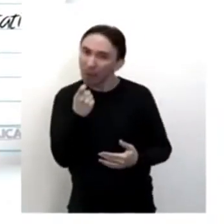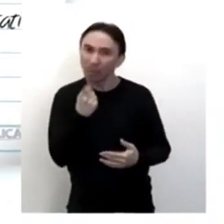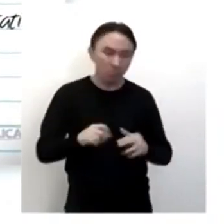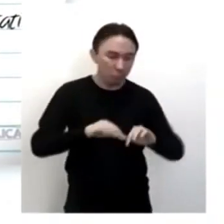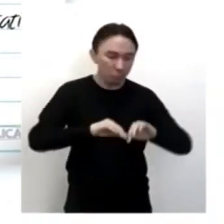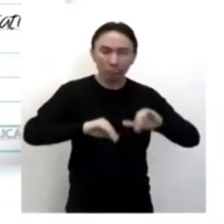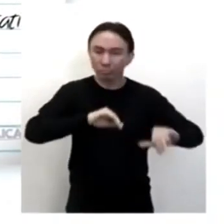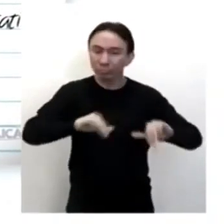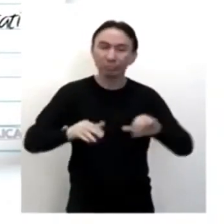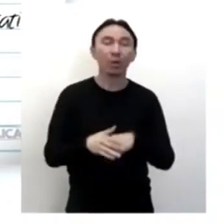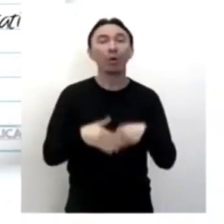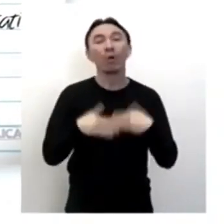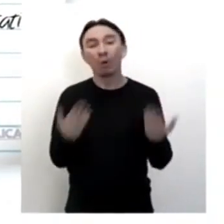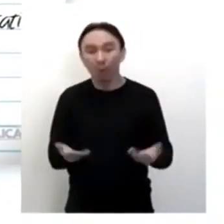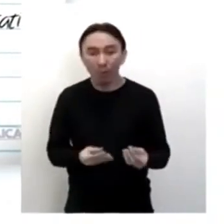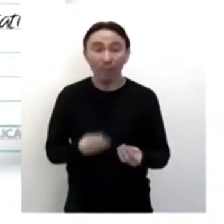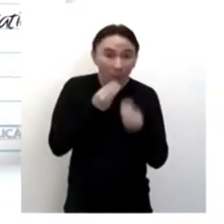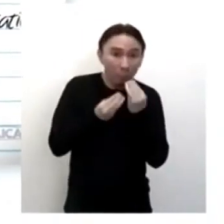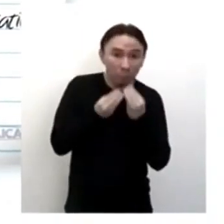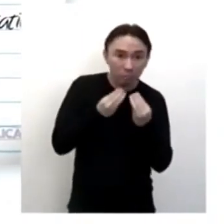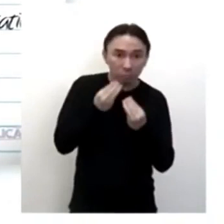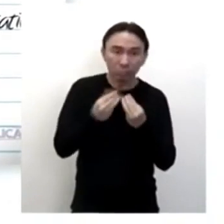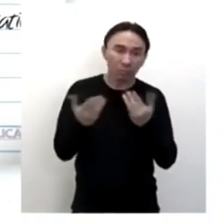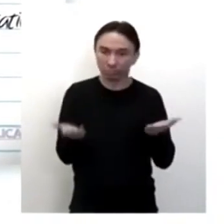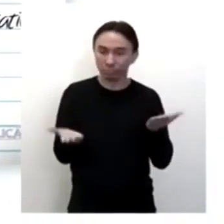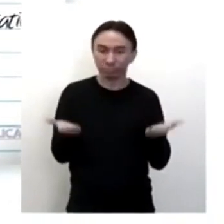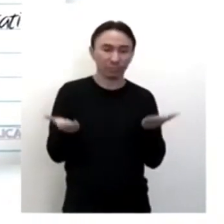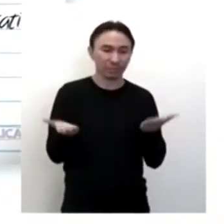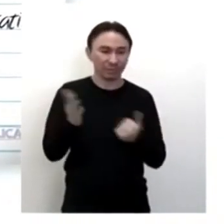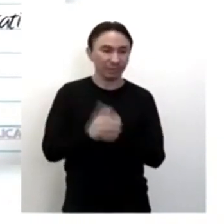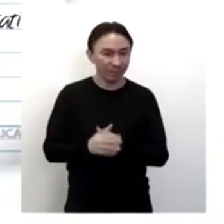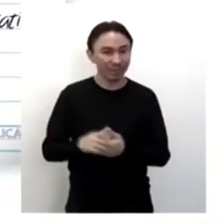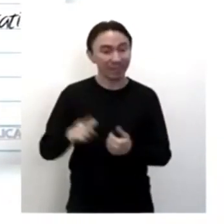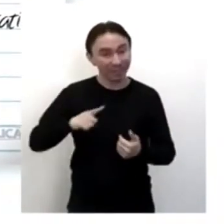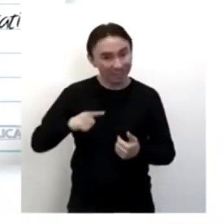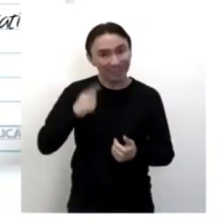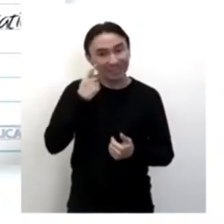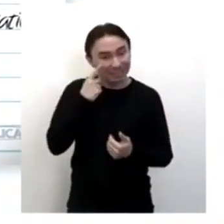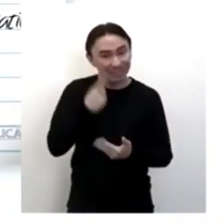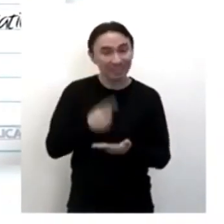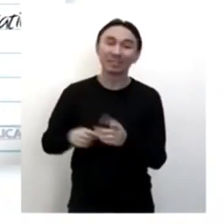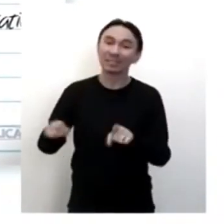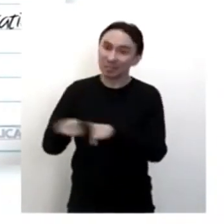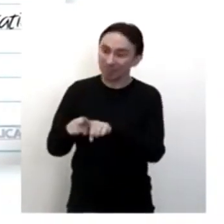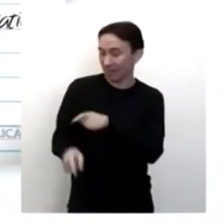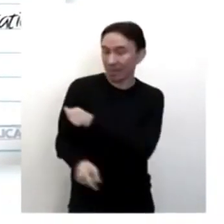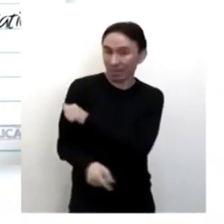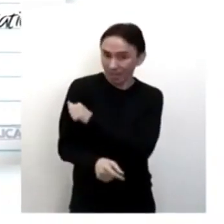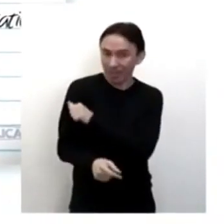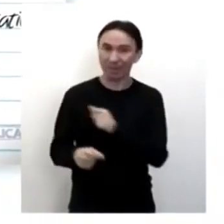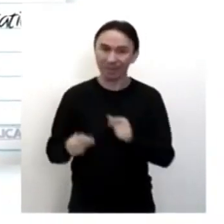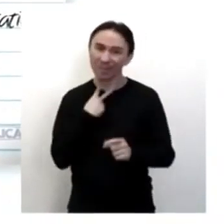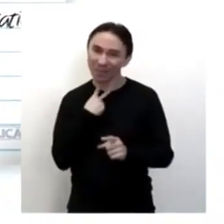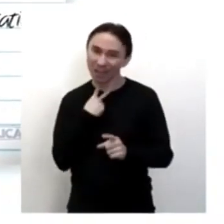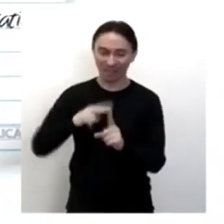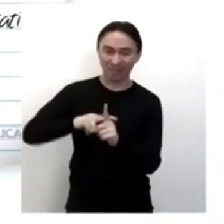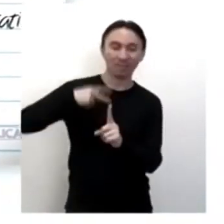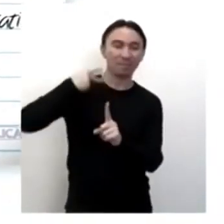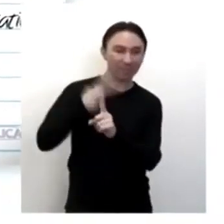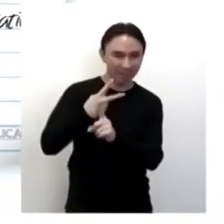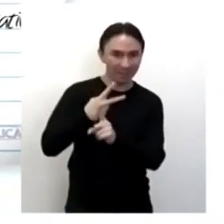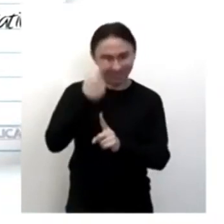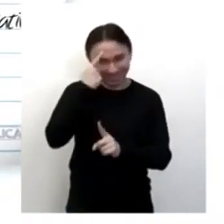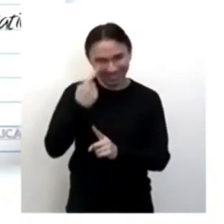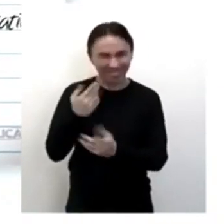balanceada. Ou seja, houve aumento de vagas, o que é bom, pois dá a mais pessoas a oportunidade de estudar, mas também ocorreu um incremento de